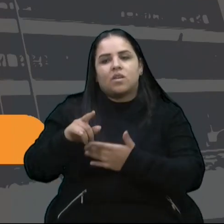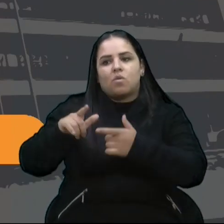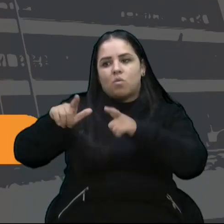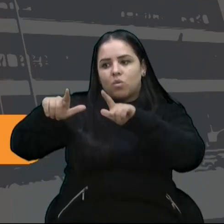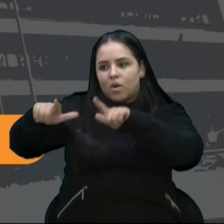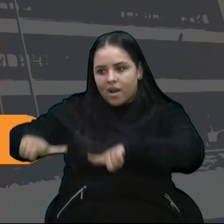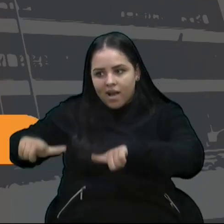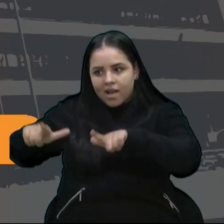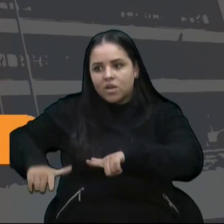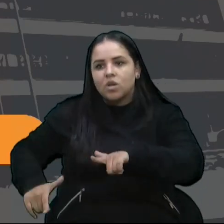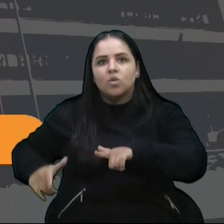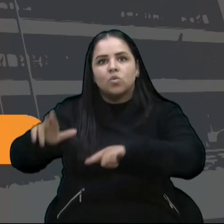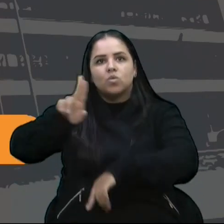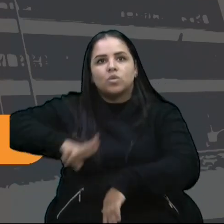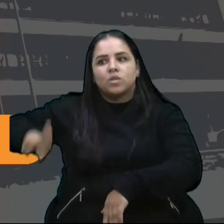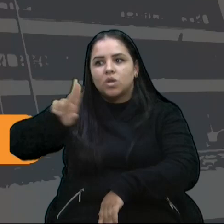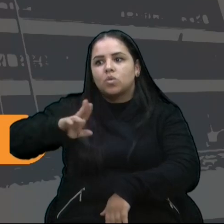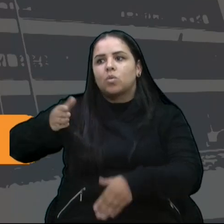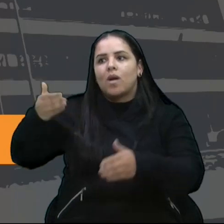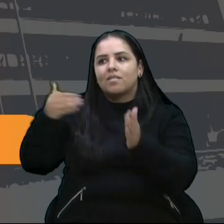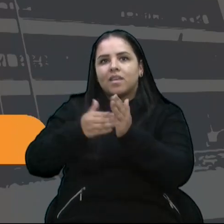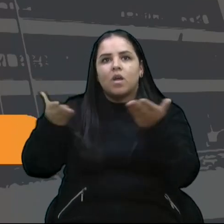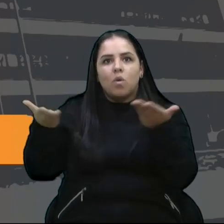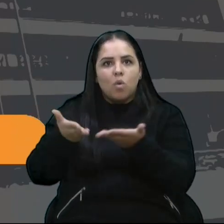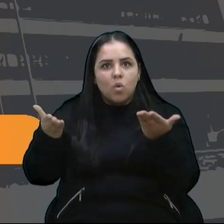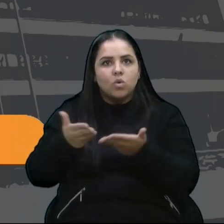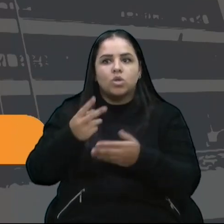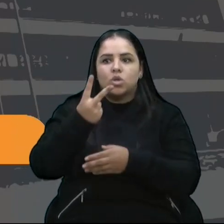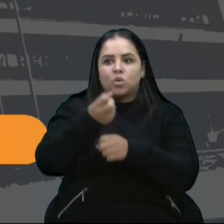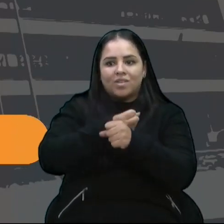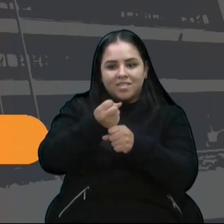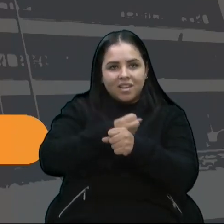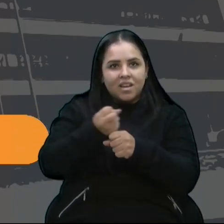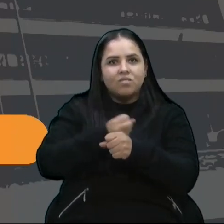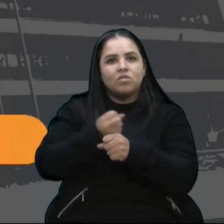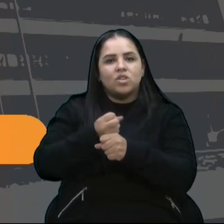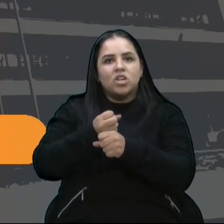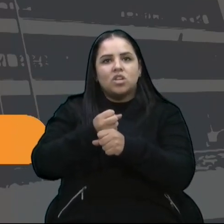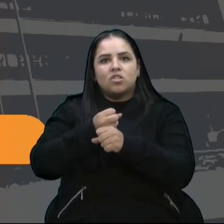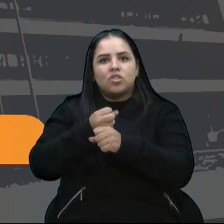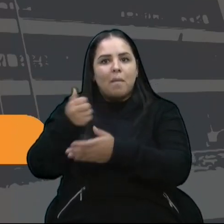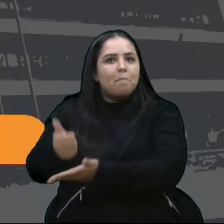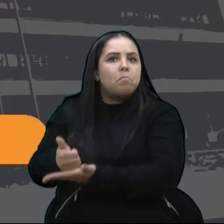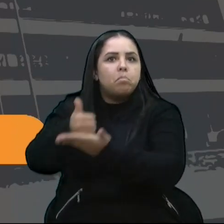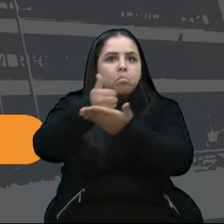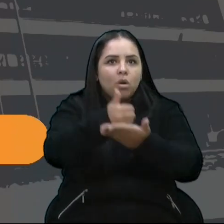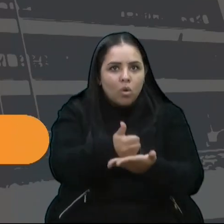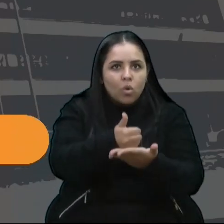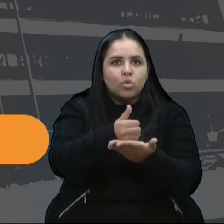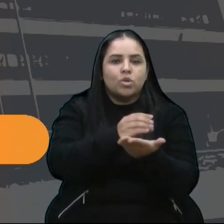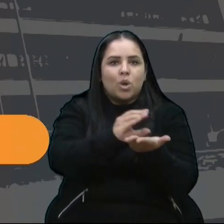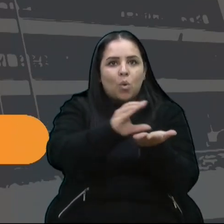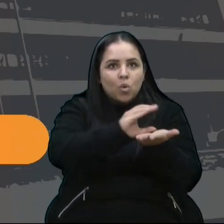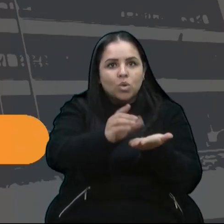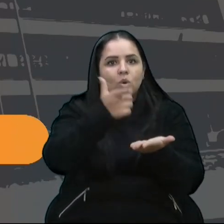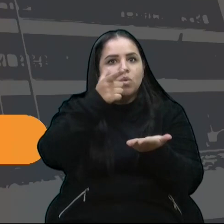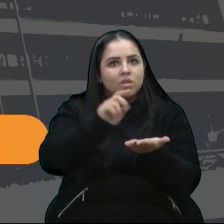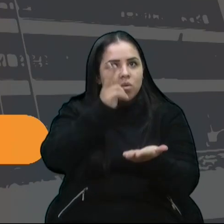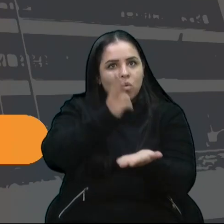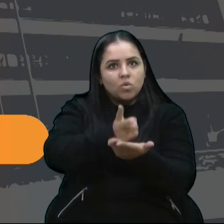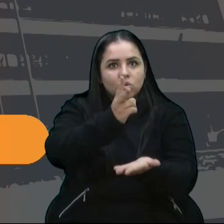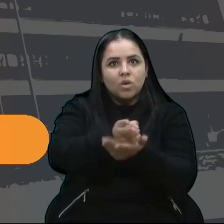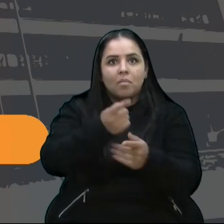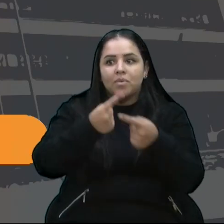que eles estão usando até hoje, conseguiram 2 anos de patrocínio para a equipe, e eles conseguiram se manter por causa